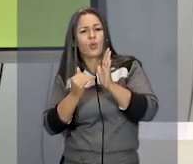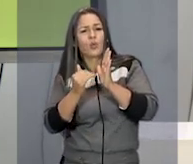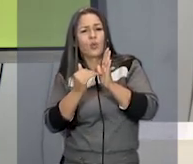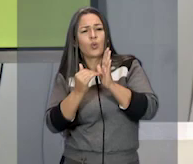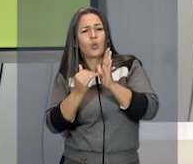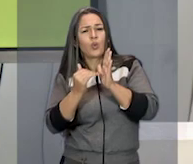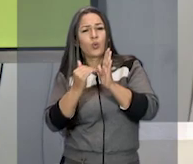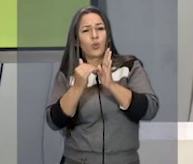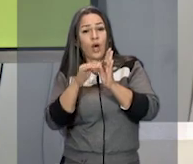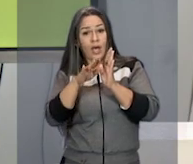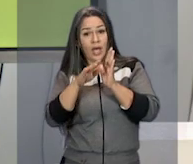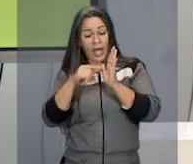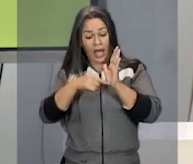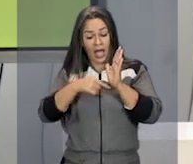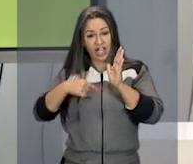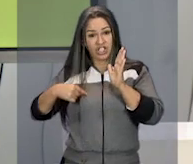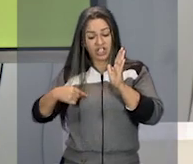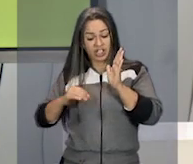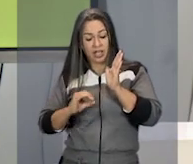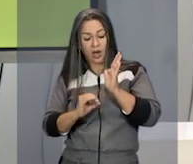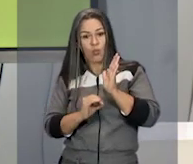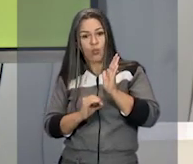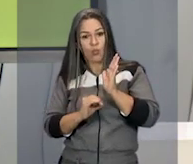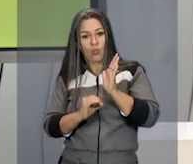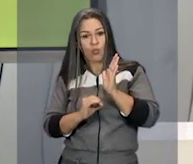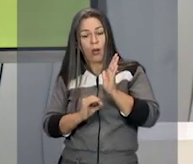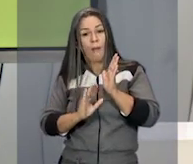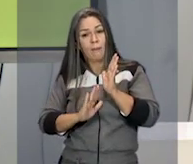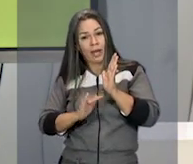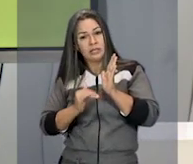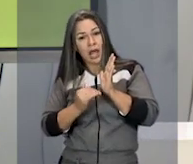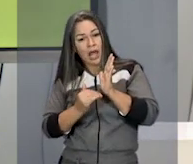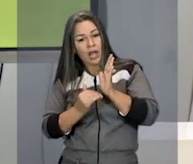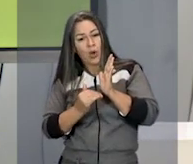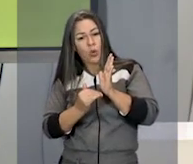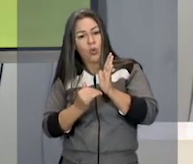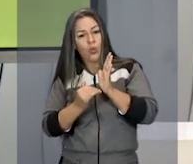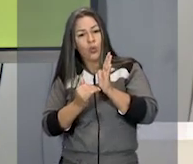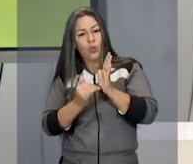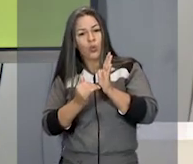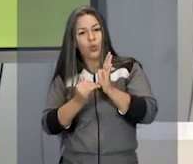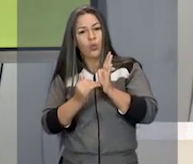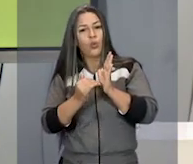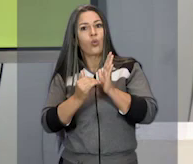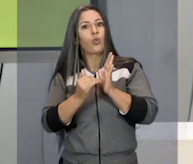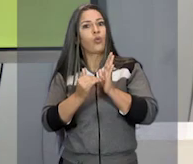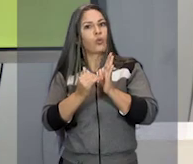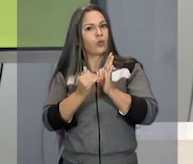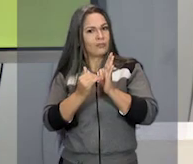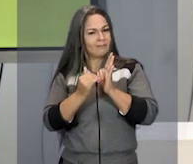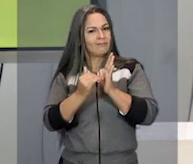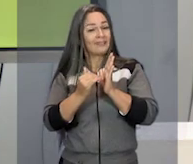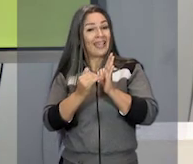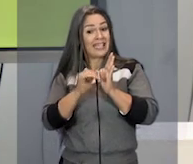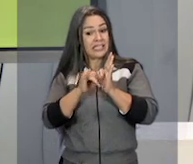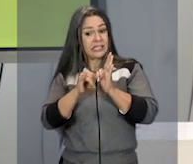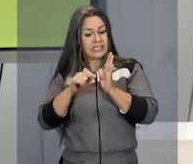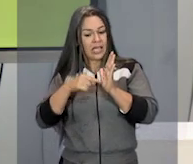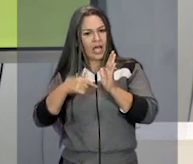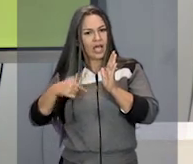IDH de 0,600 e pouco, e nos últimos anos ela deu uma subida no ranking muito acelerado. Então, se ela